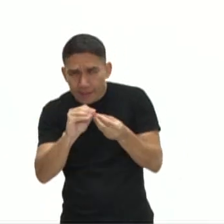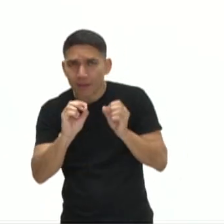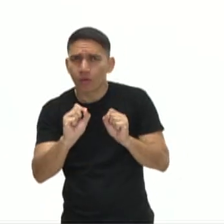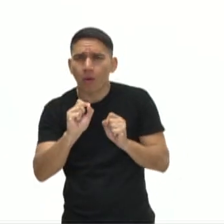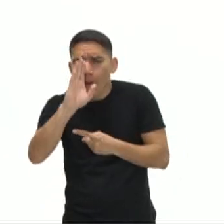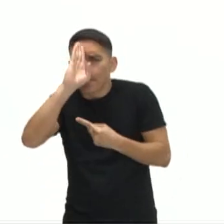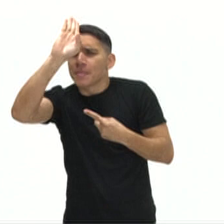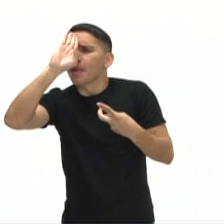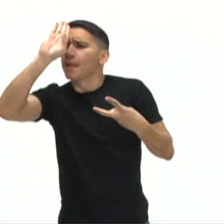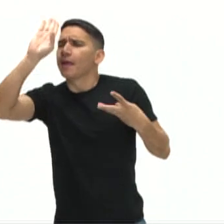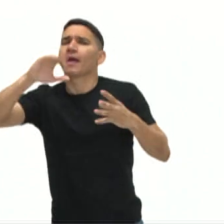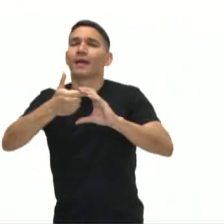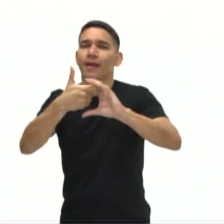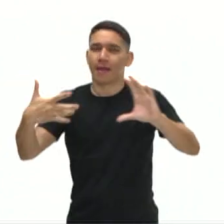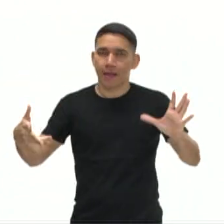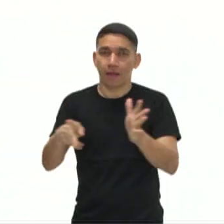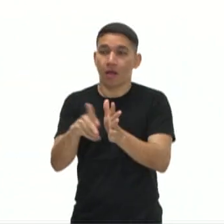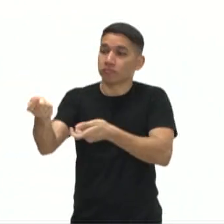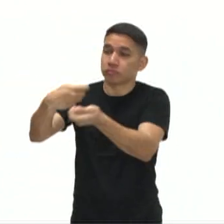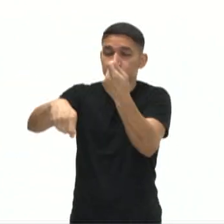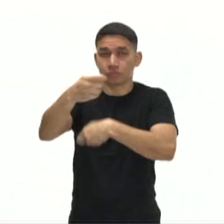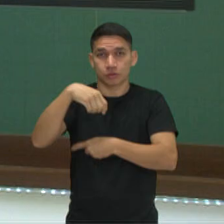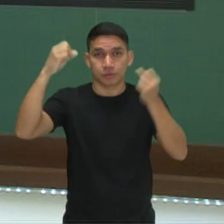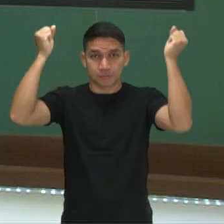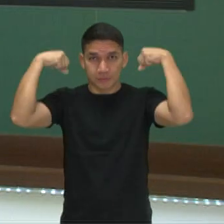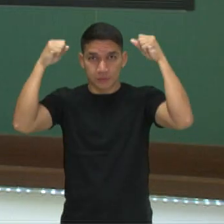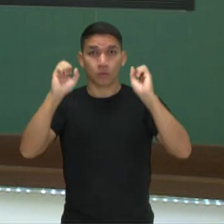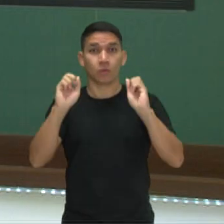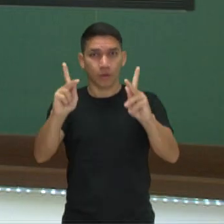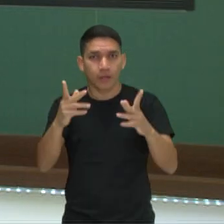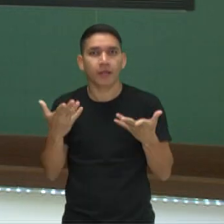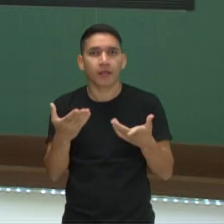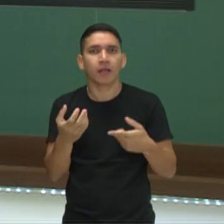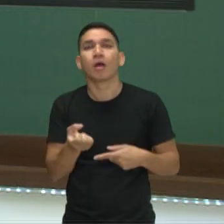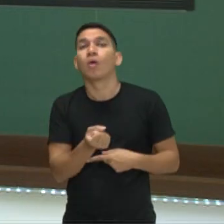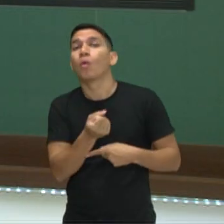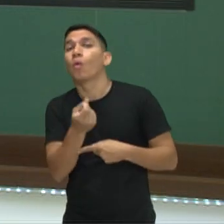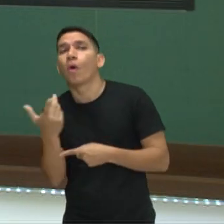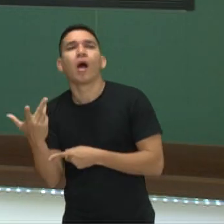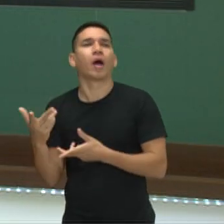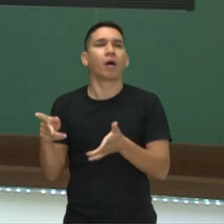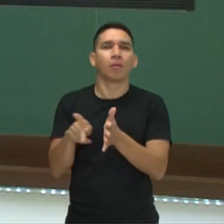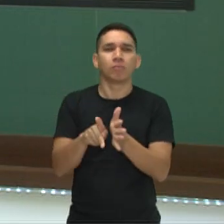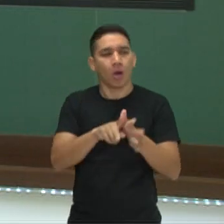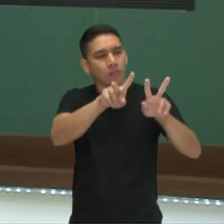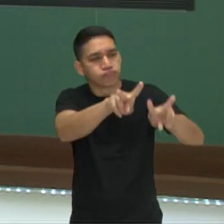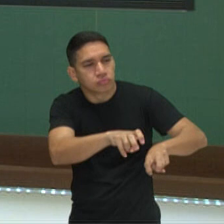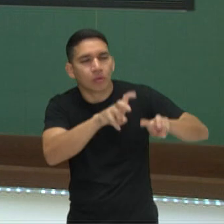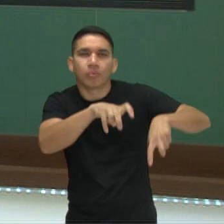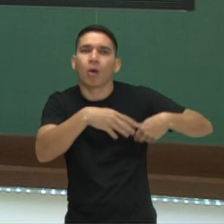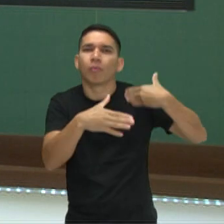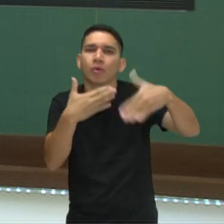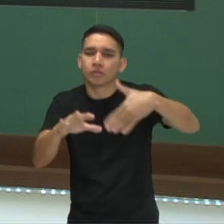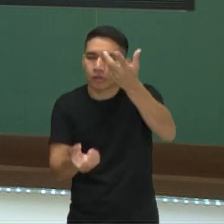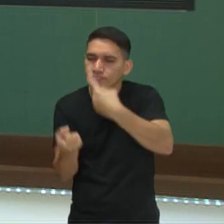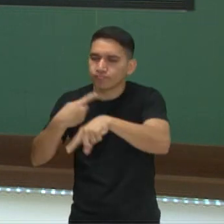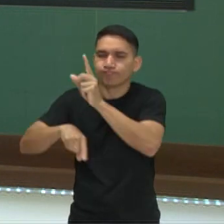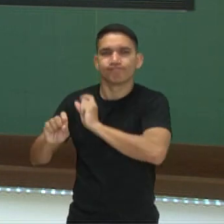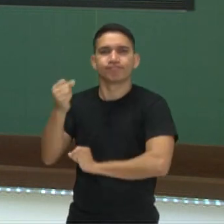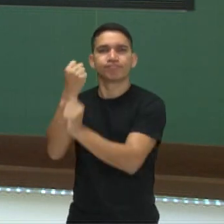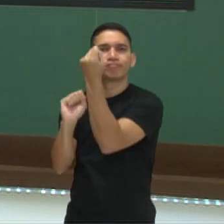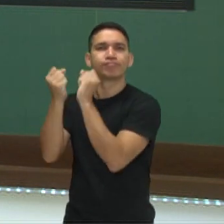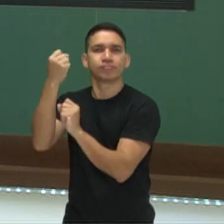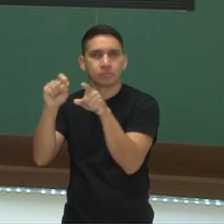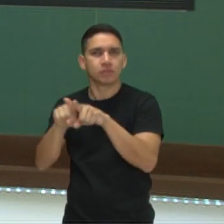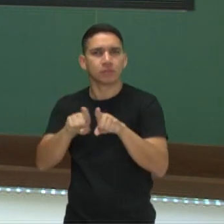principais características da economia do México, ok? Então, quanto à agricultura, quanto ao processo de industrialização, ok? Então, é isso que